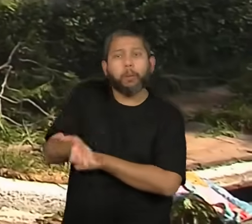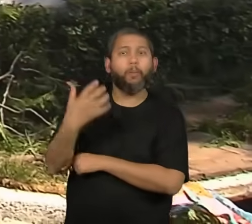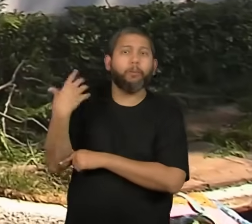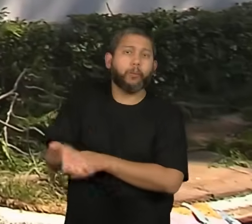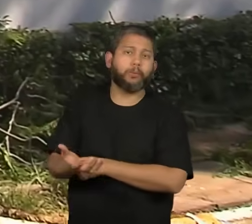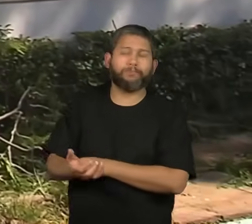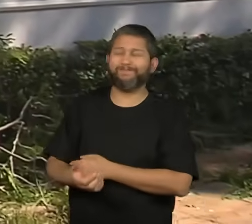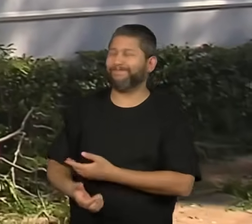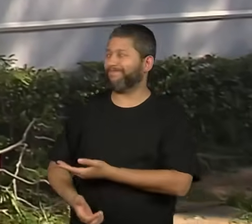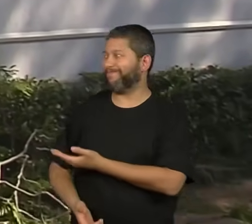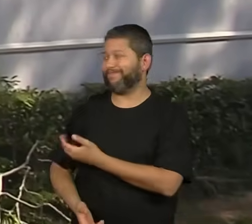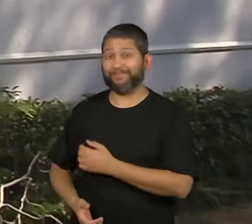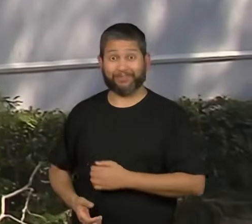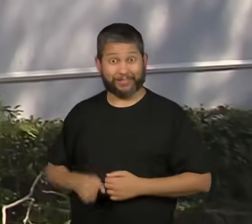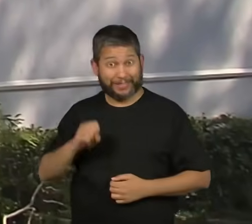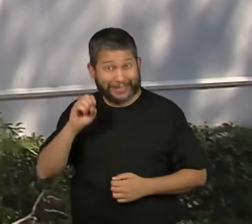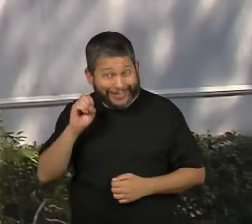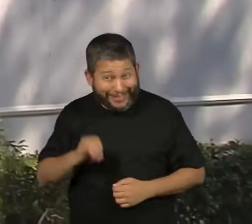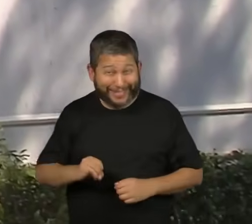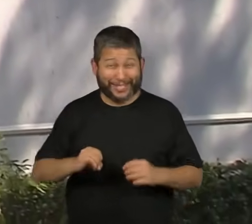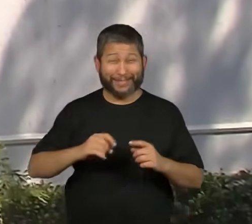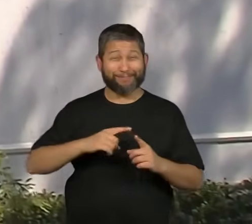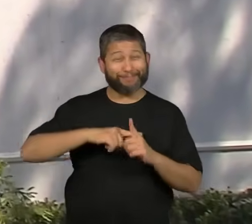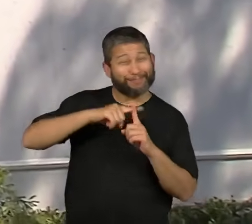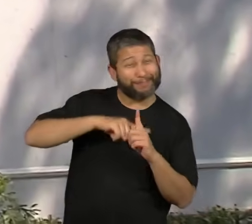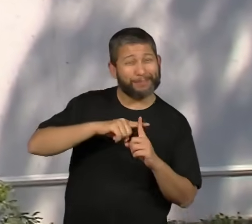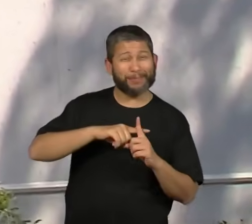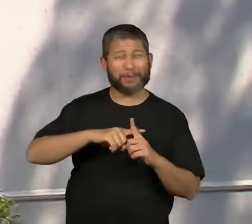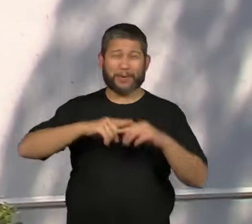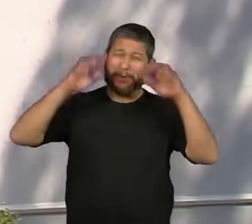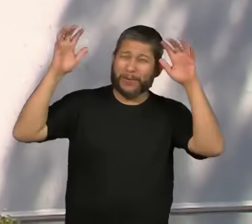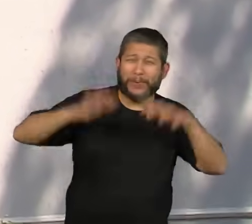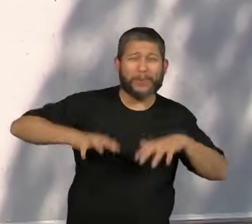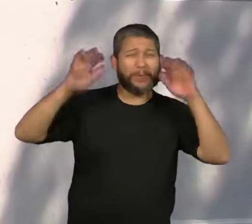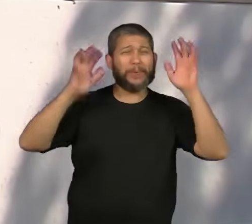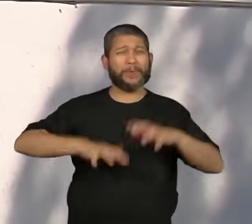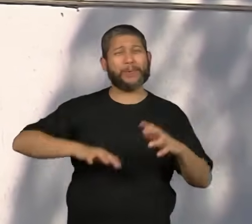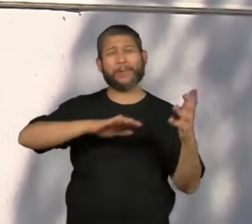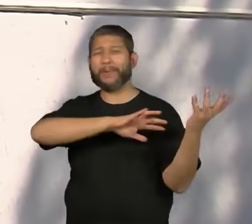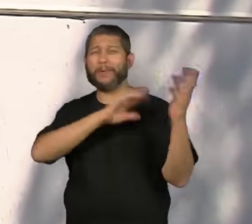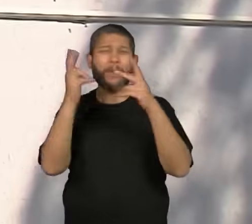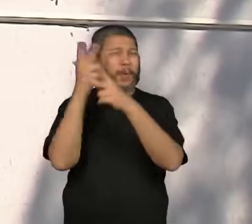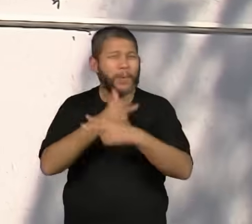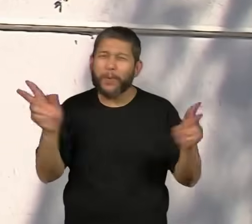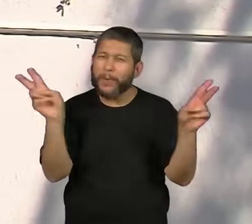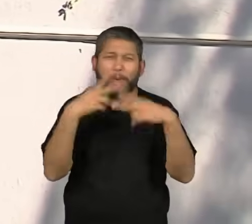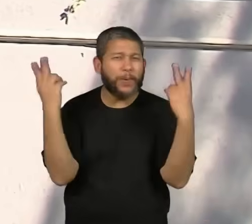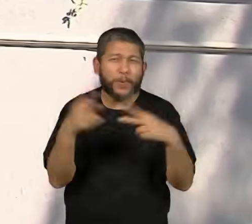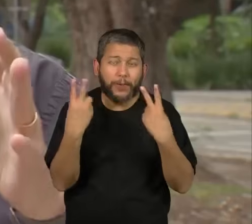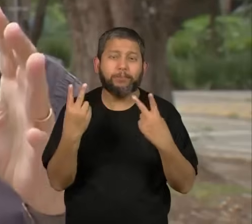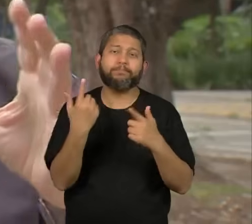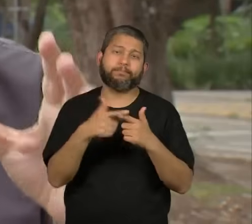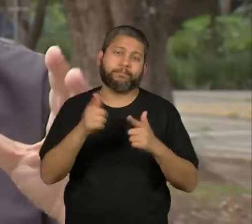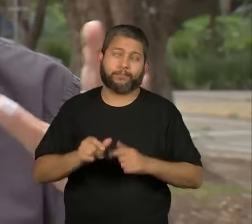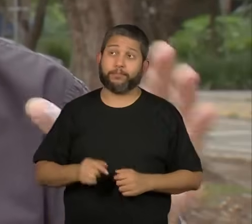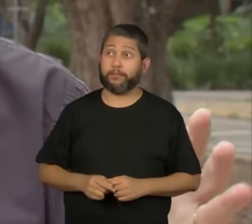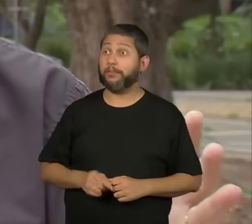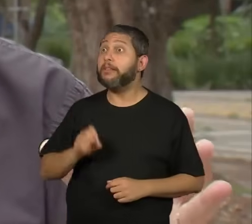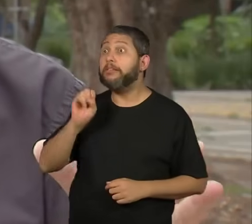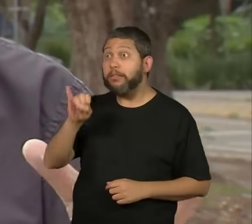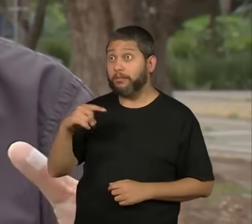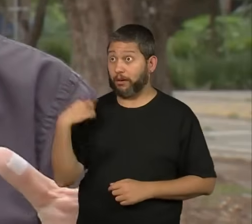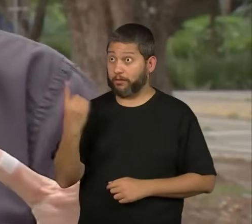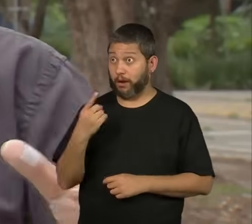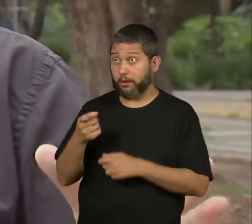não suportam a intensificação dos eventos climáticos extremos. A árvore fica desequilibrada quando há uma interferência sobre